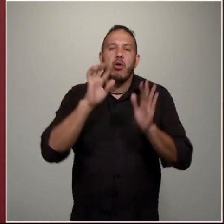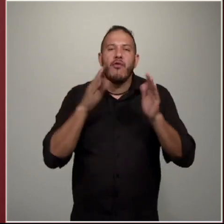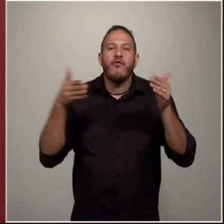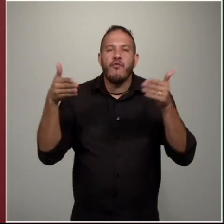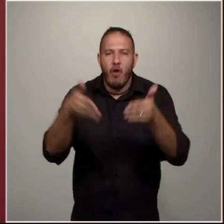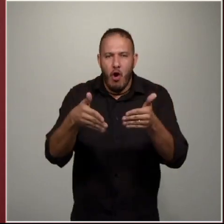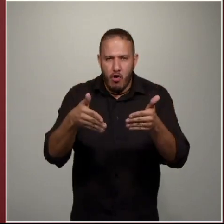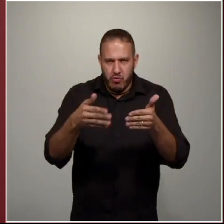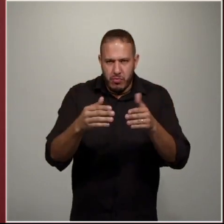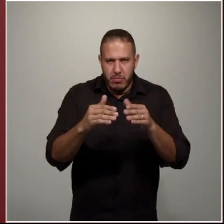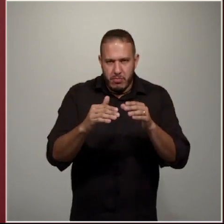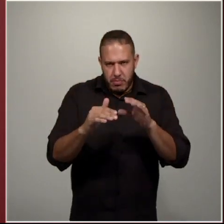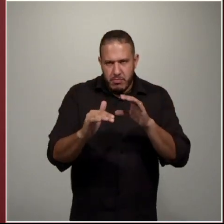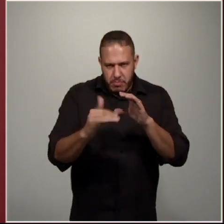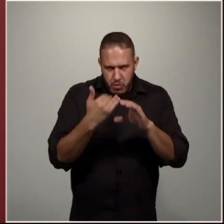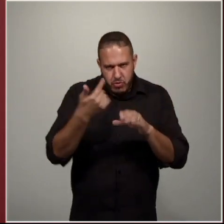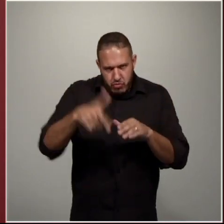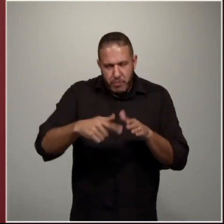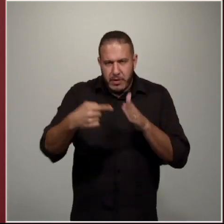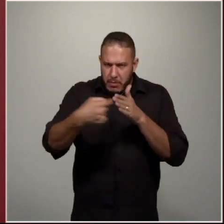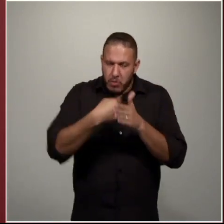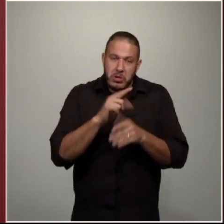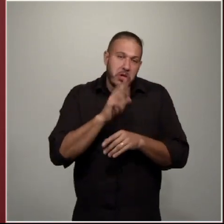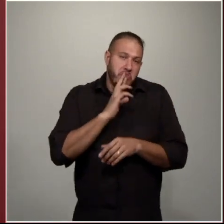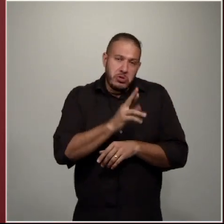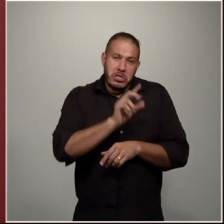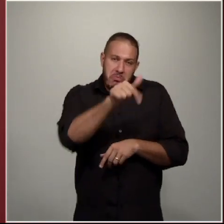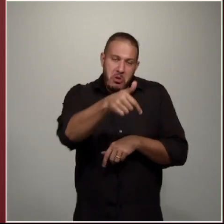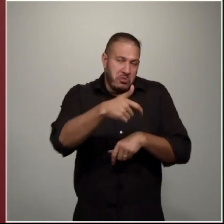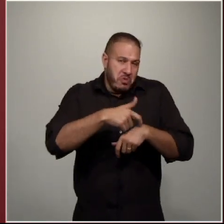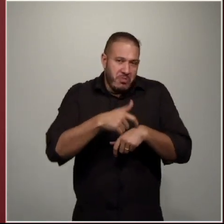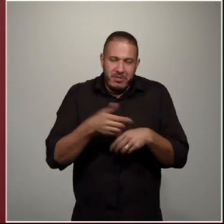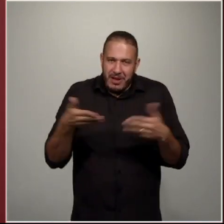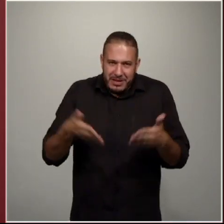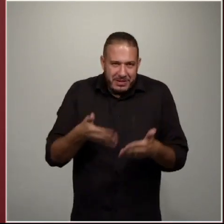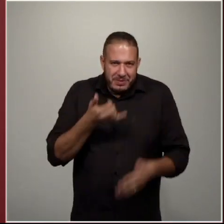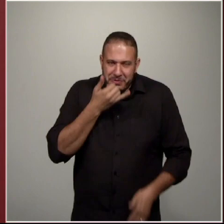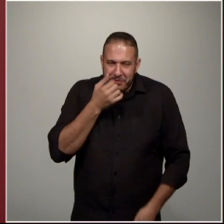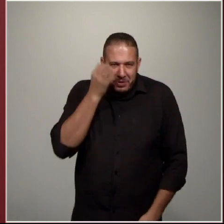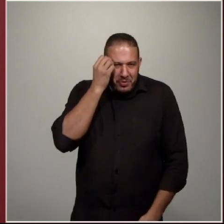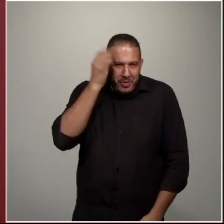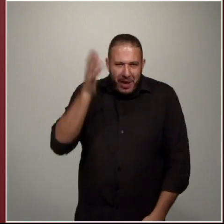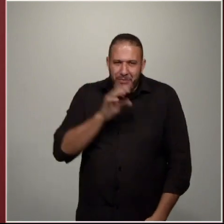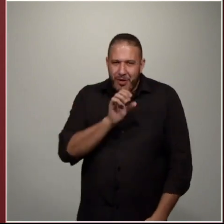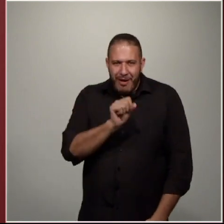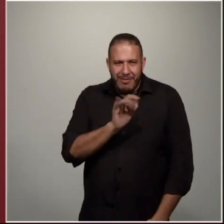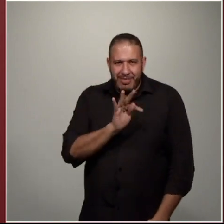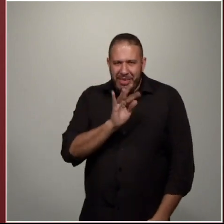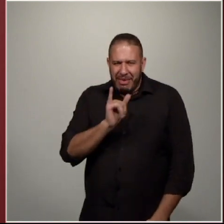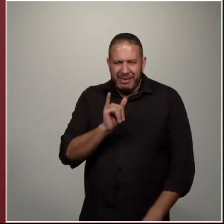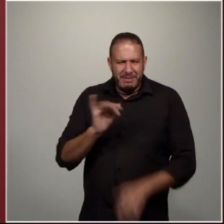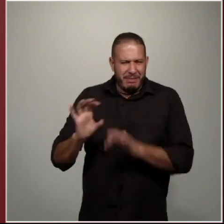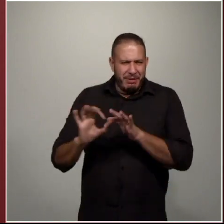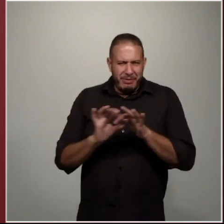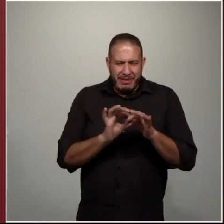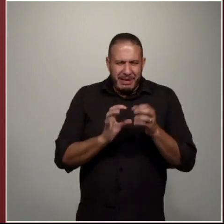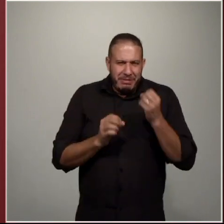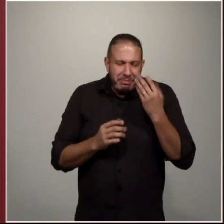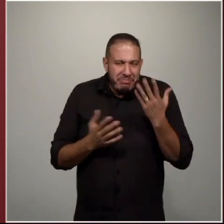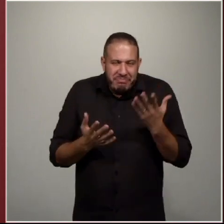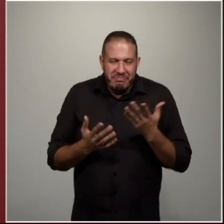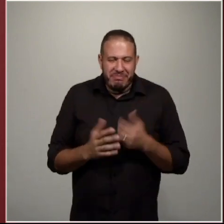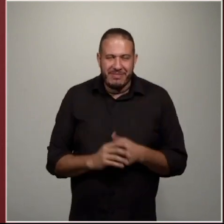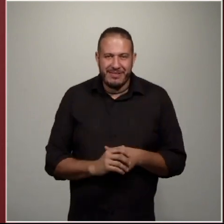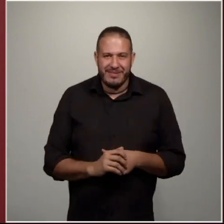passar essa questão para que eu possa responder num outro momento acho que aqui eu não me lembro exatamente do contexto em que esse trecho está inserido